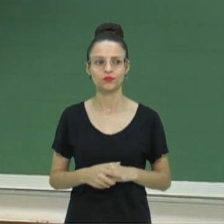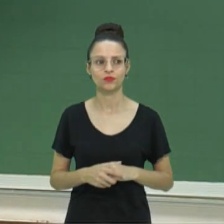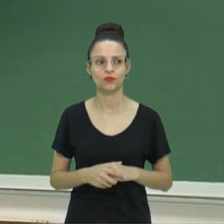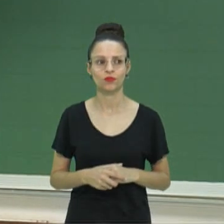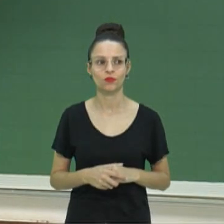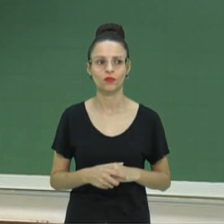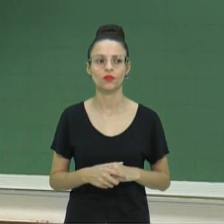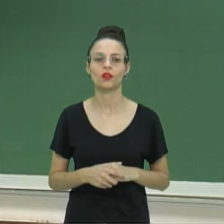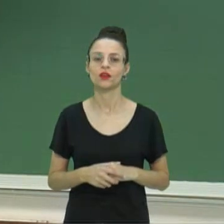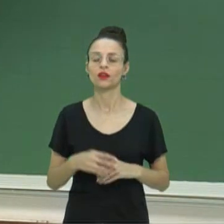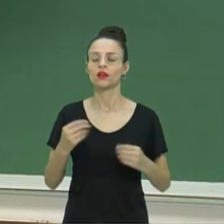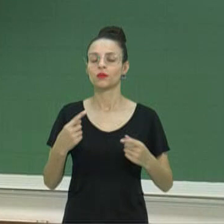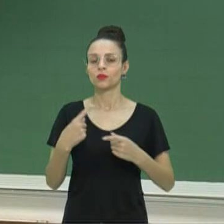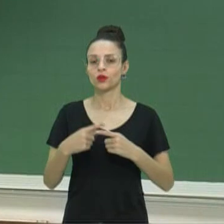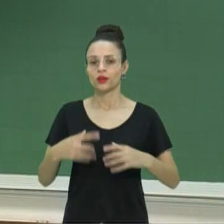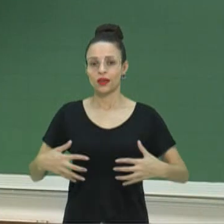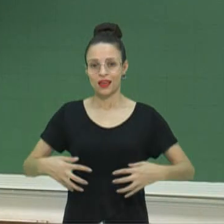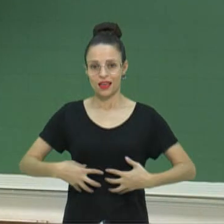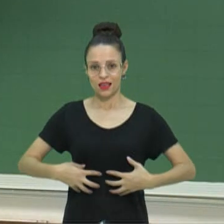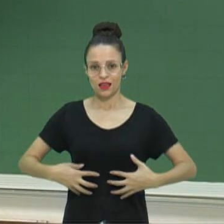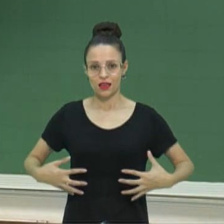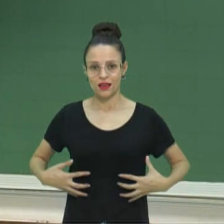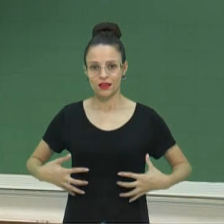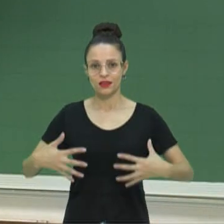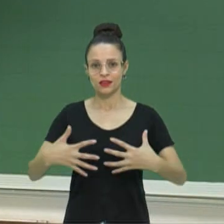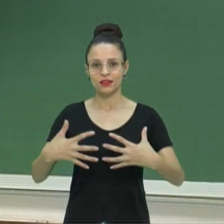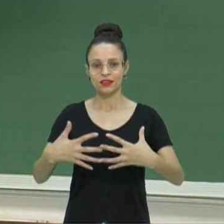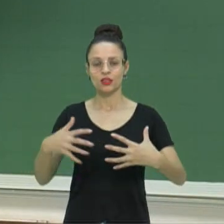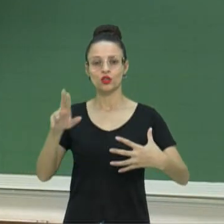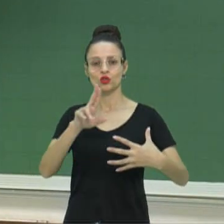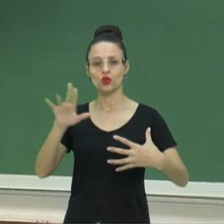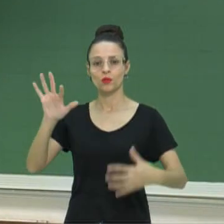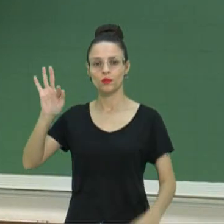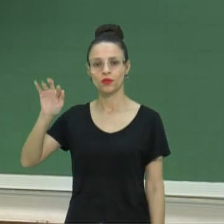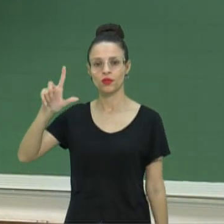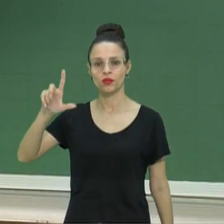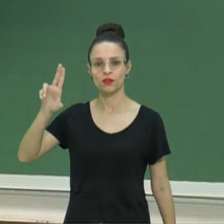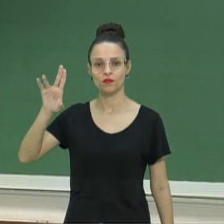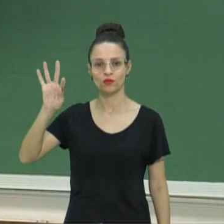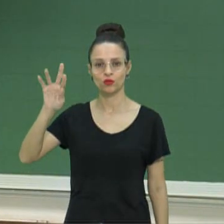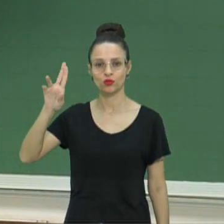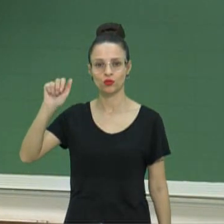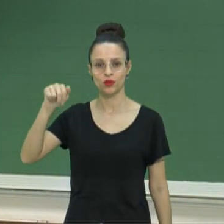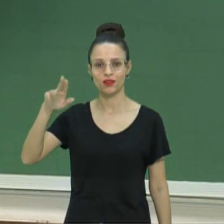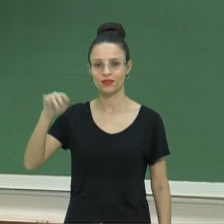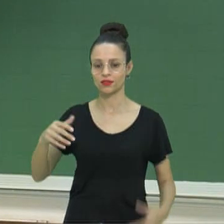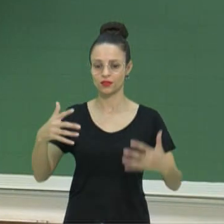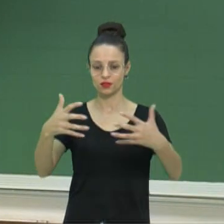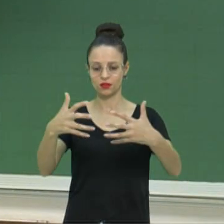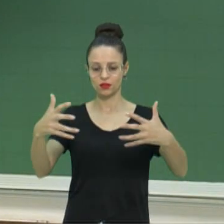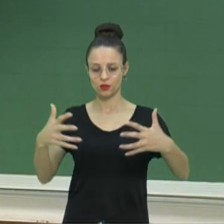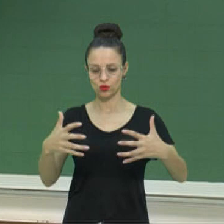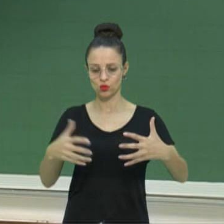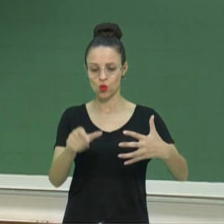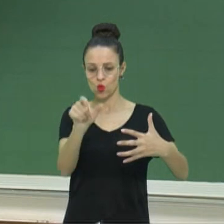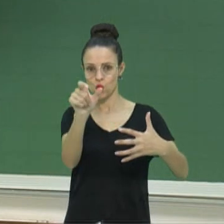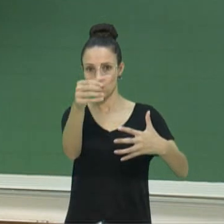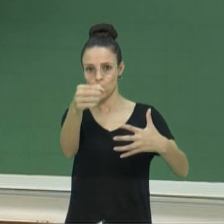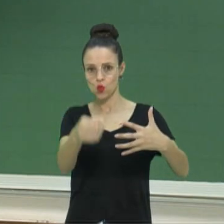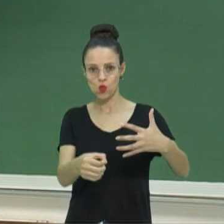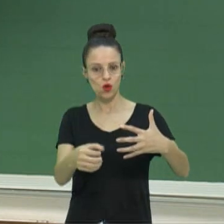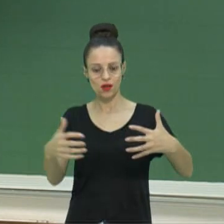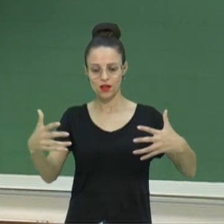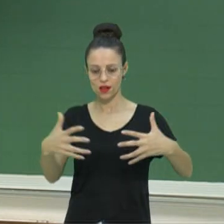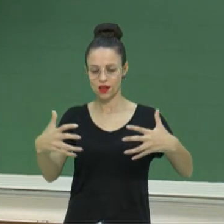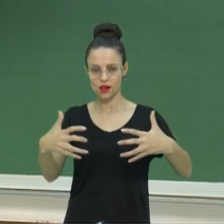envolto nas costelas que são chamadas de flutuantes, né? Então ela não tem relação ali, não estão ligadas especificamente ao externo,